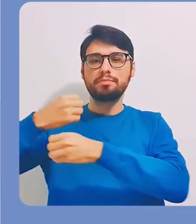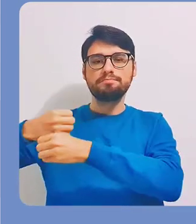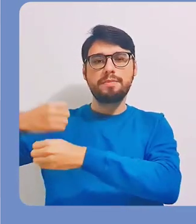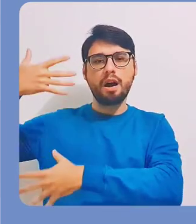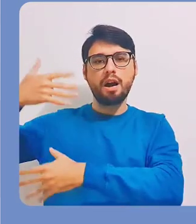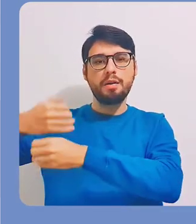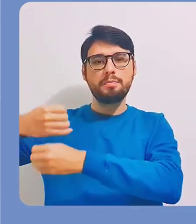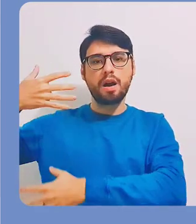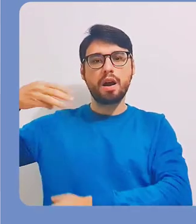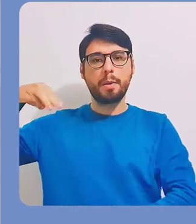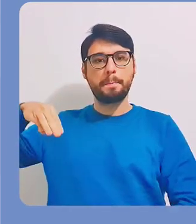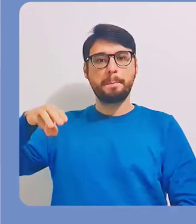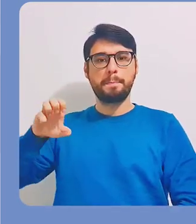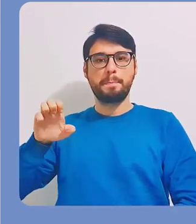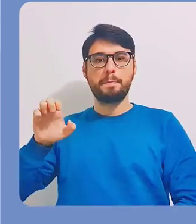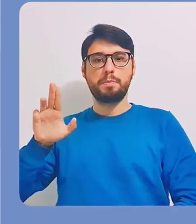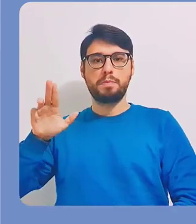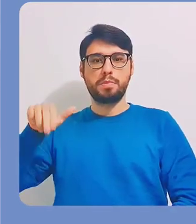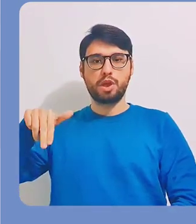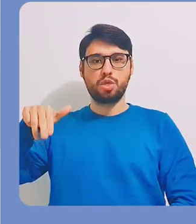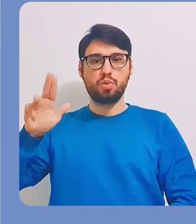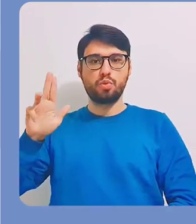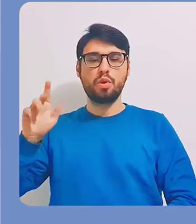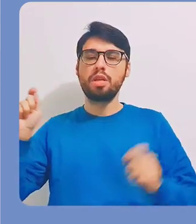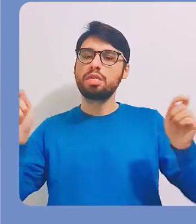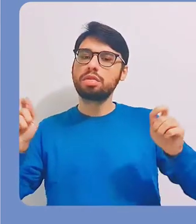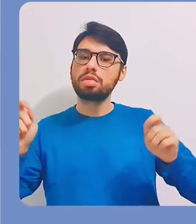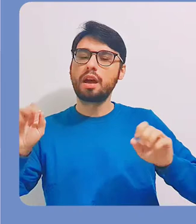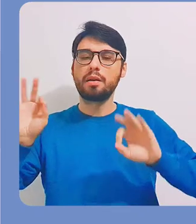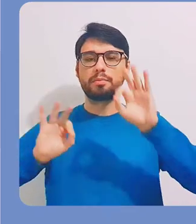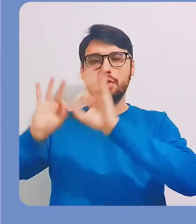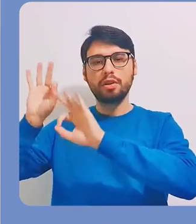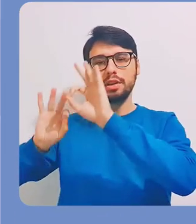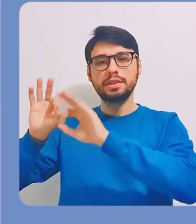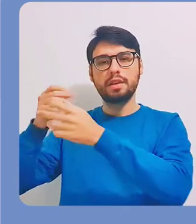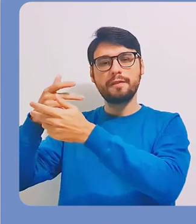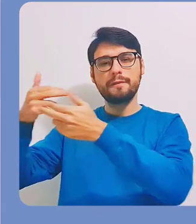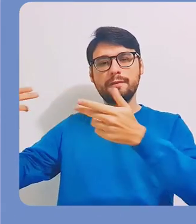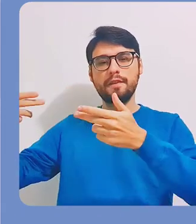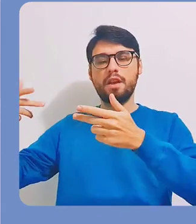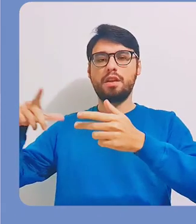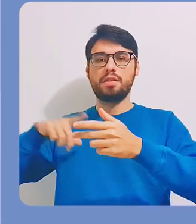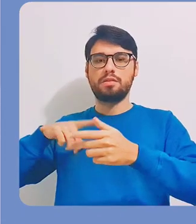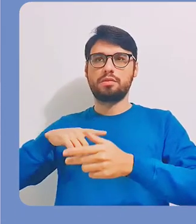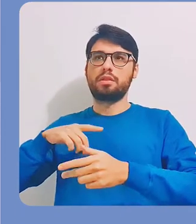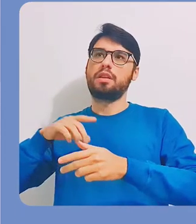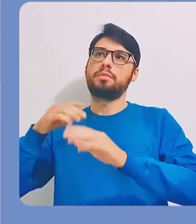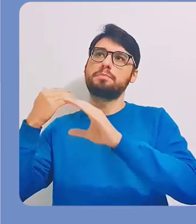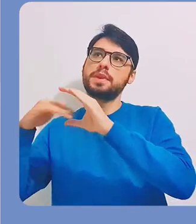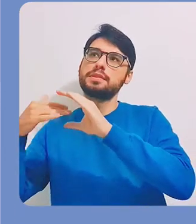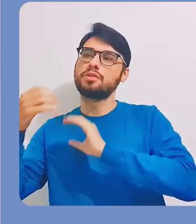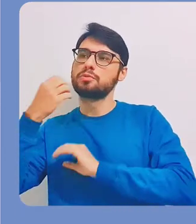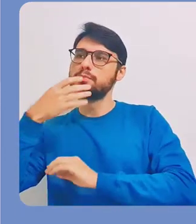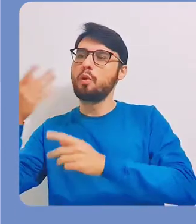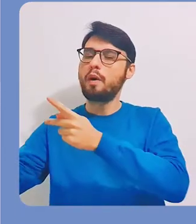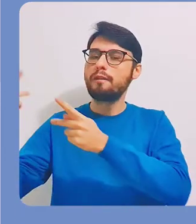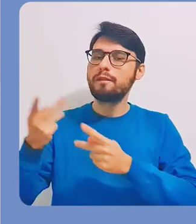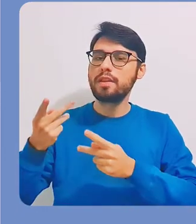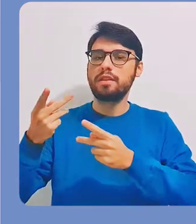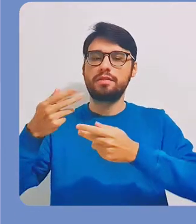você vai conseguir visualizar que há uma série de menus laterais e links de acesso a conteúdos, mensagens